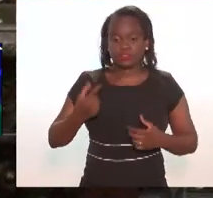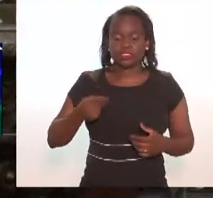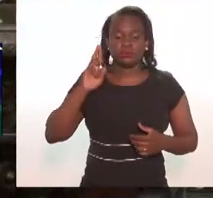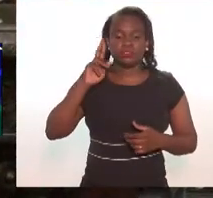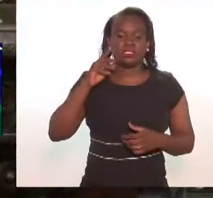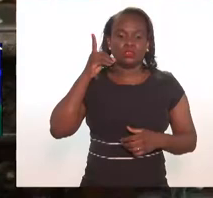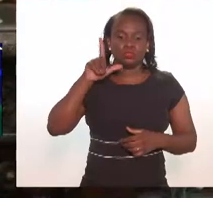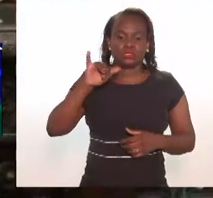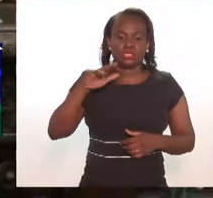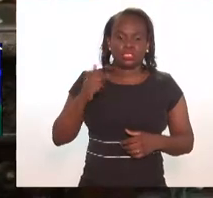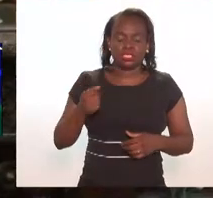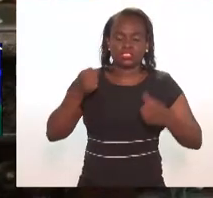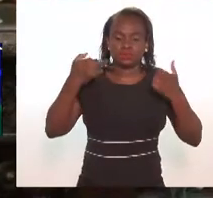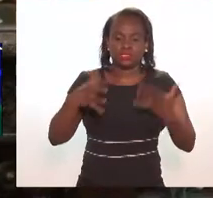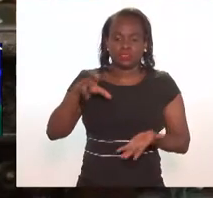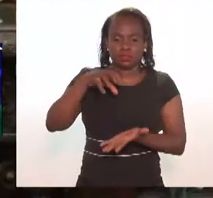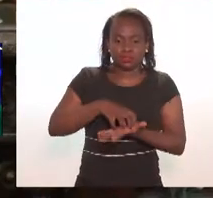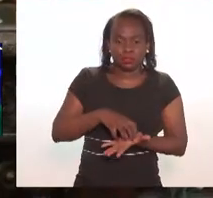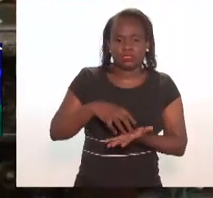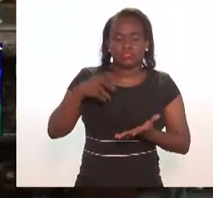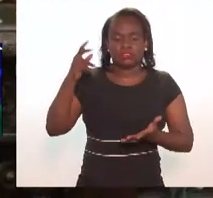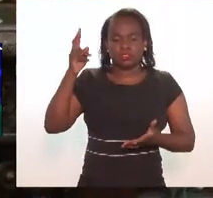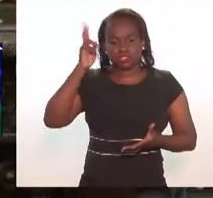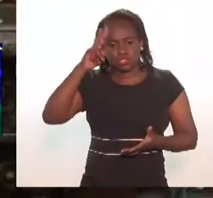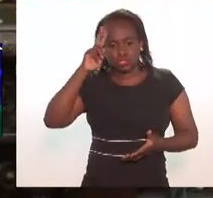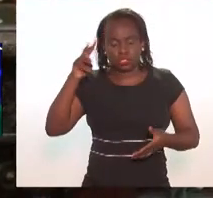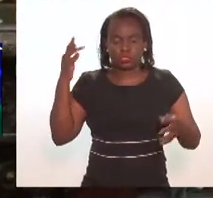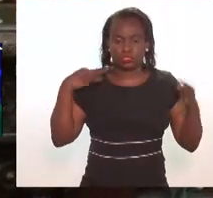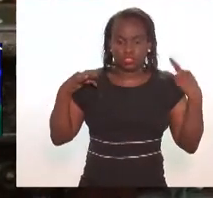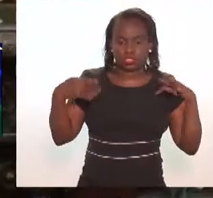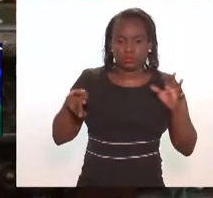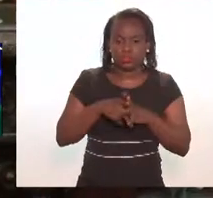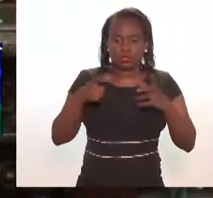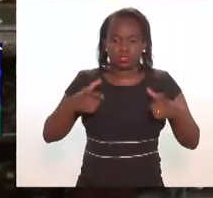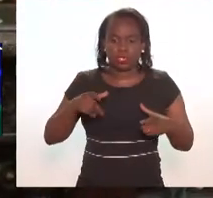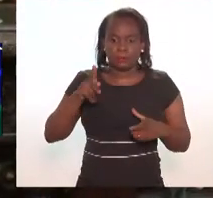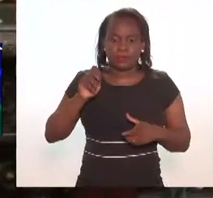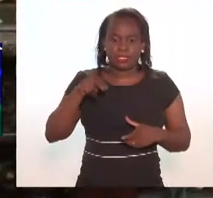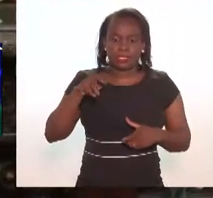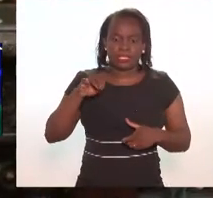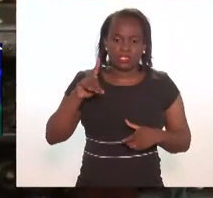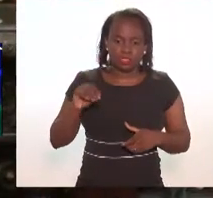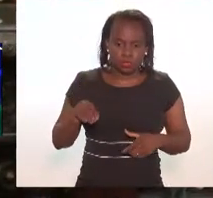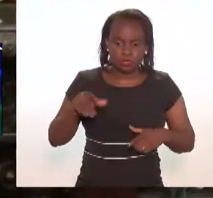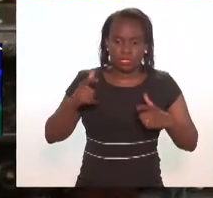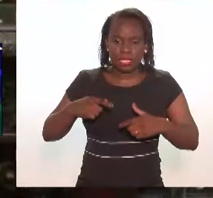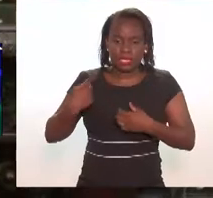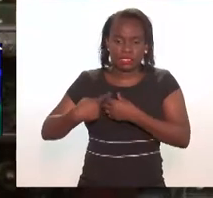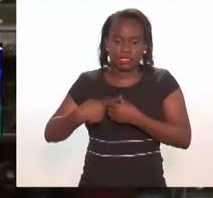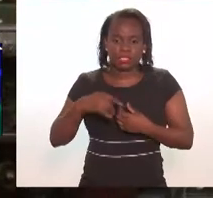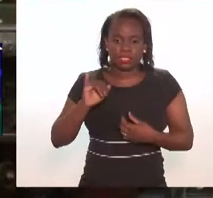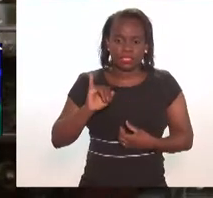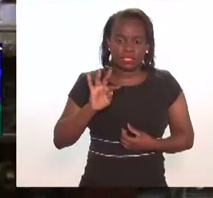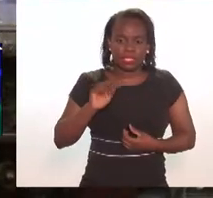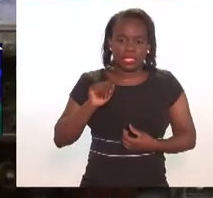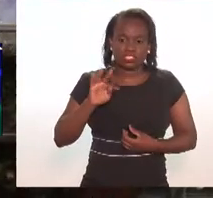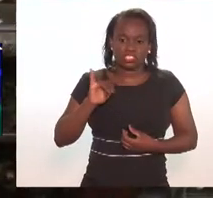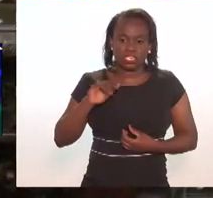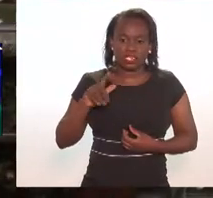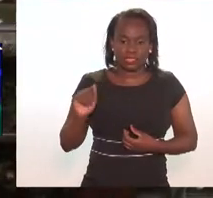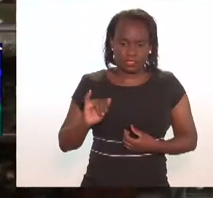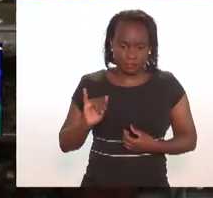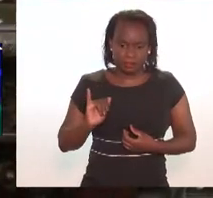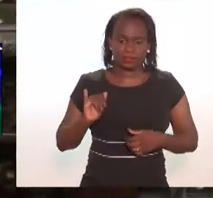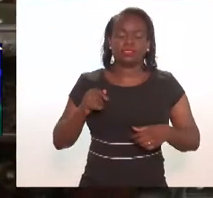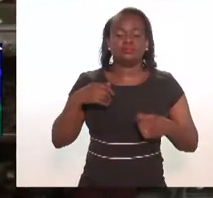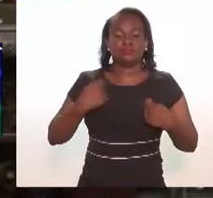que cria o polo cultural, histórico, turístico e gastronômico de Penedo, situado no município de Itatiaia. Pendendo de